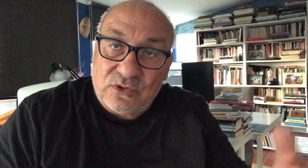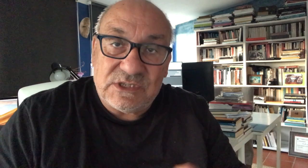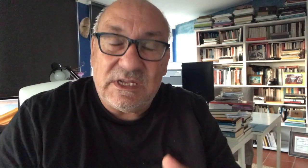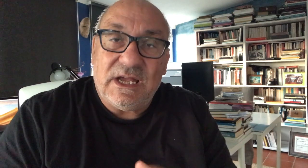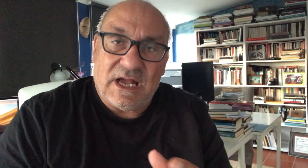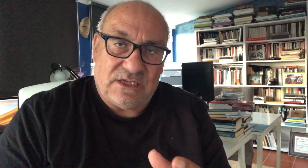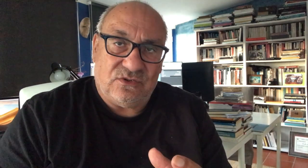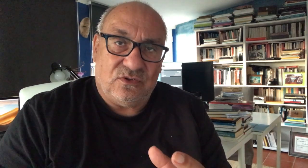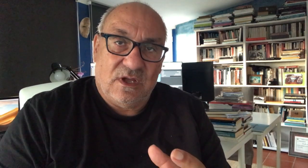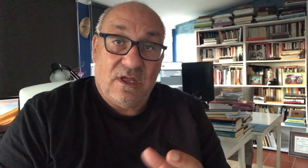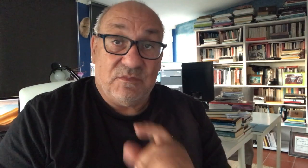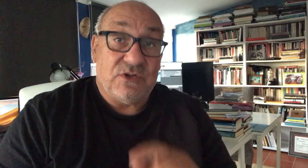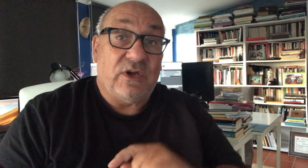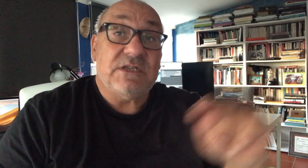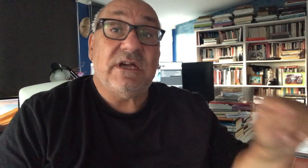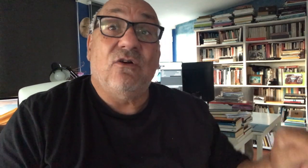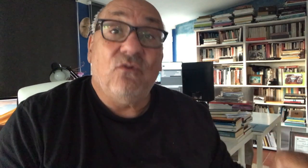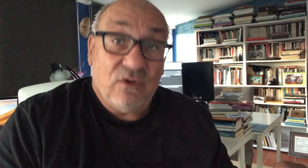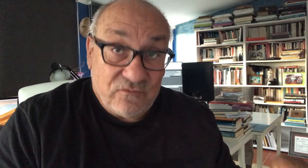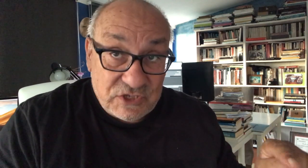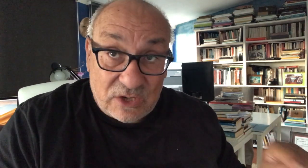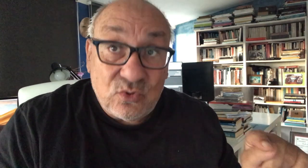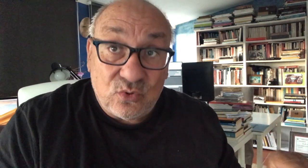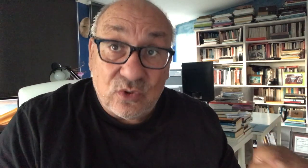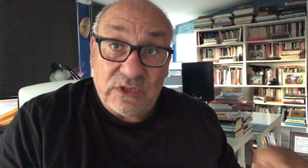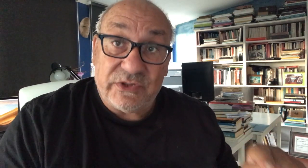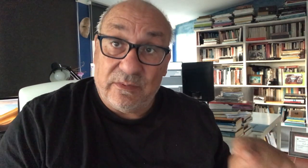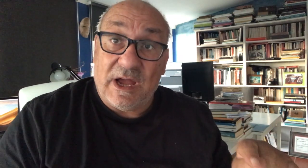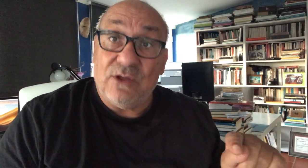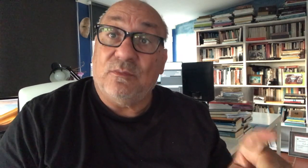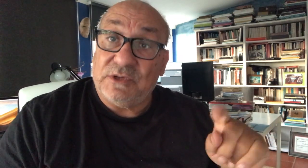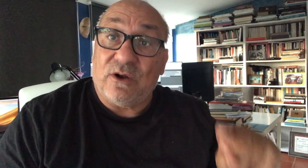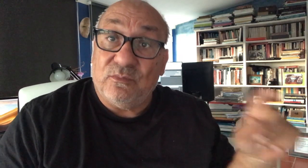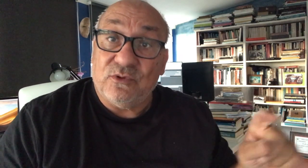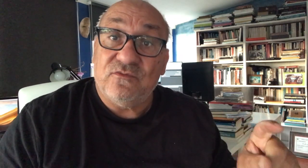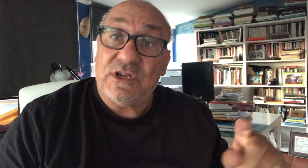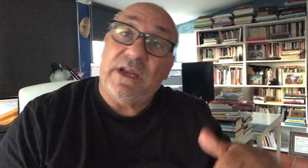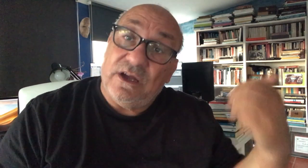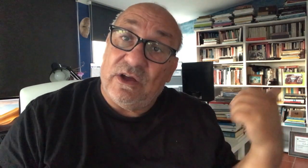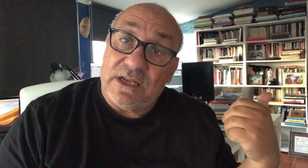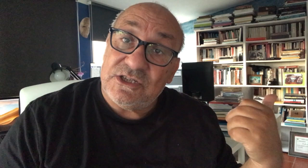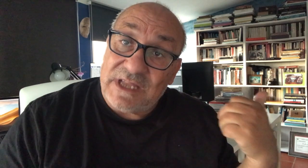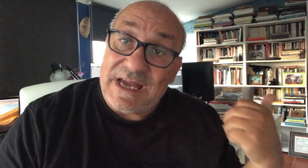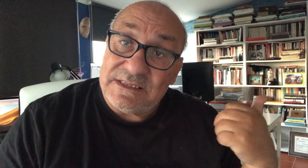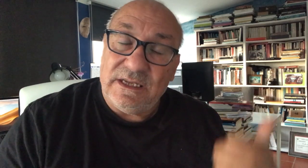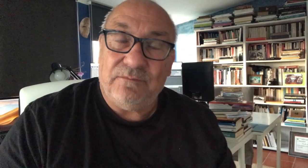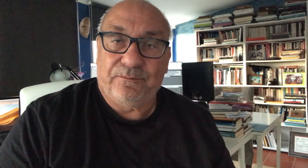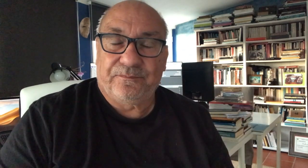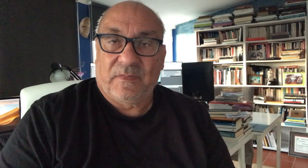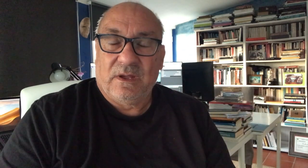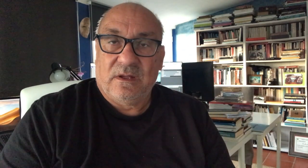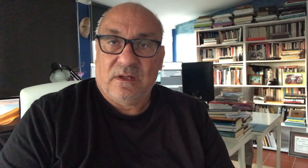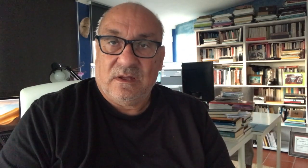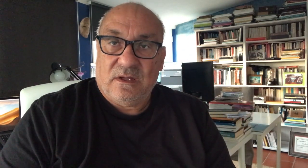por serem 4 ou 5 casos, mas não quiseram fechar o turno de trabalho, optaram por não fechar e agora está